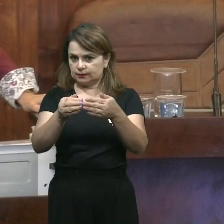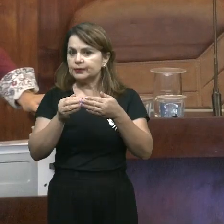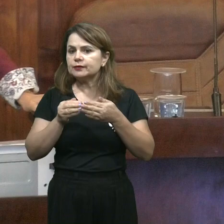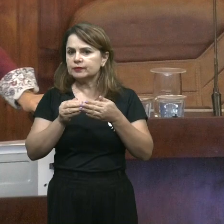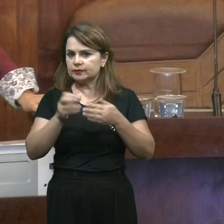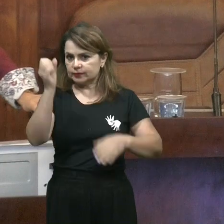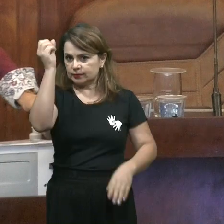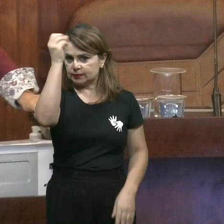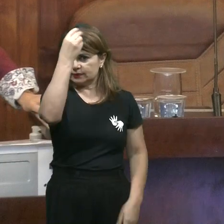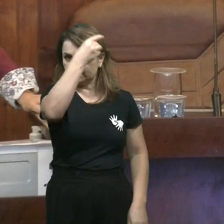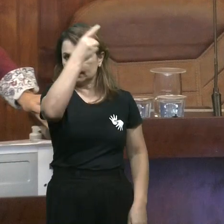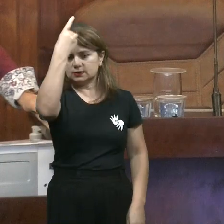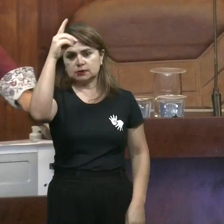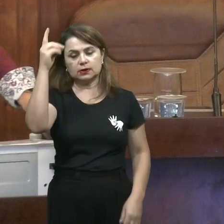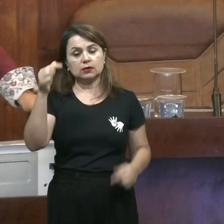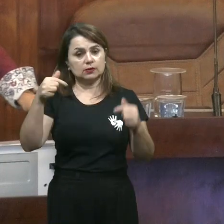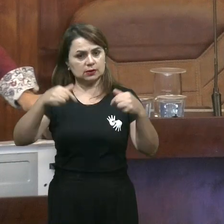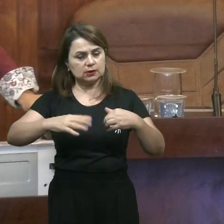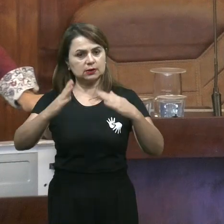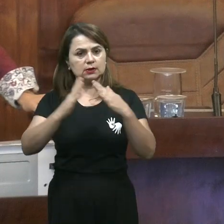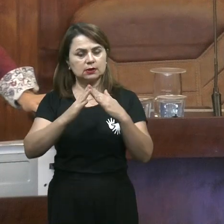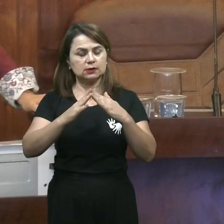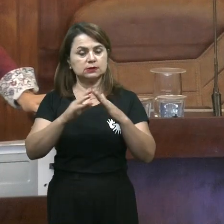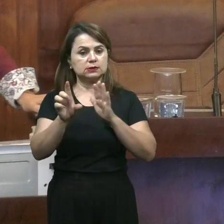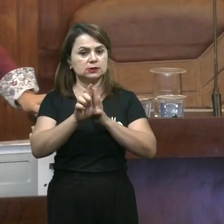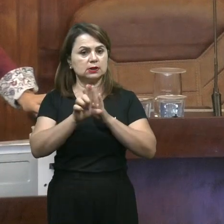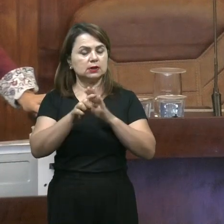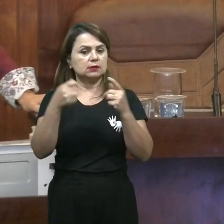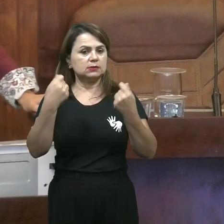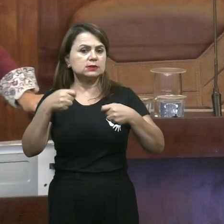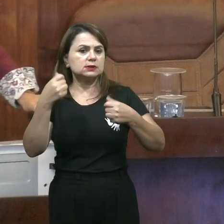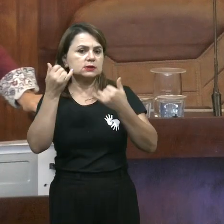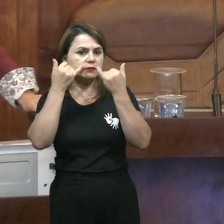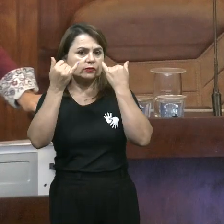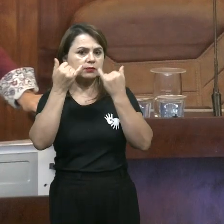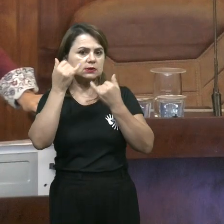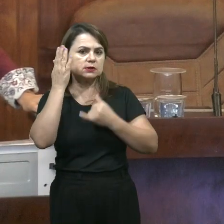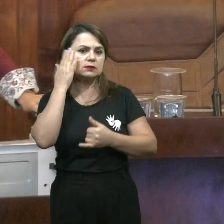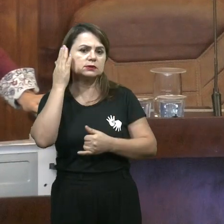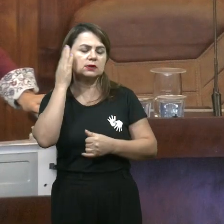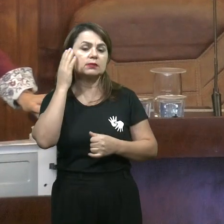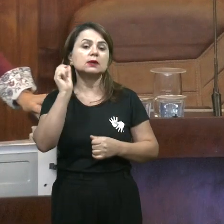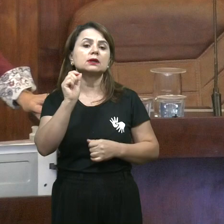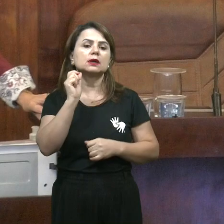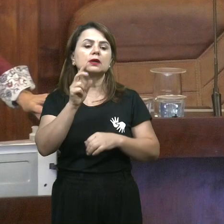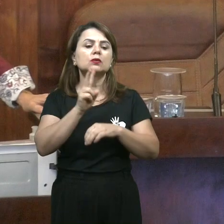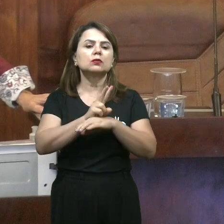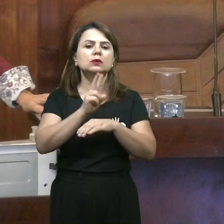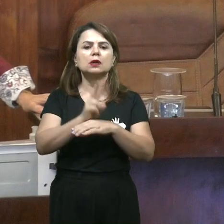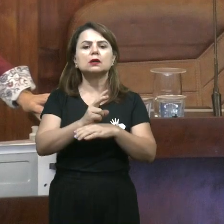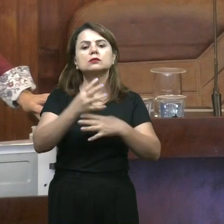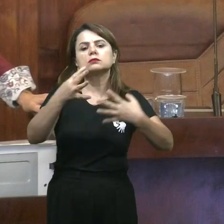informar essa casa de leis de quem é responsabilidade pela manutenção do terminal rodoviário